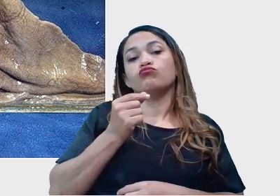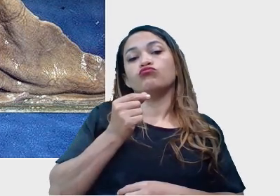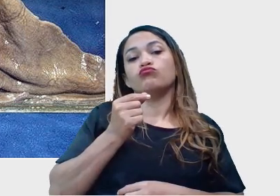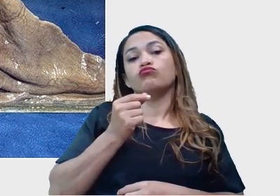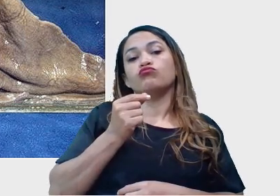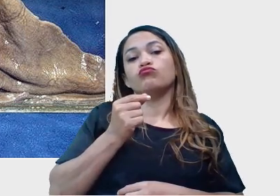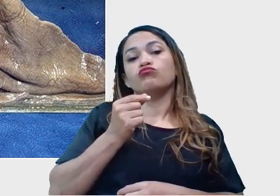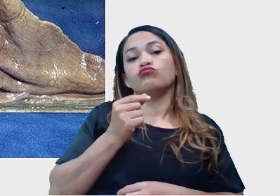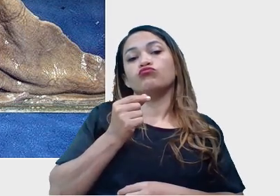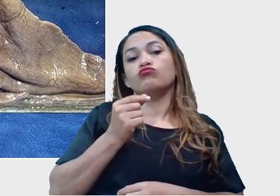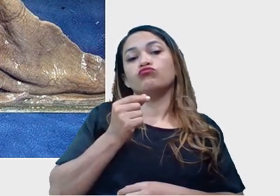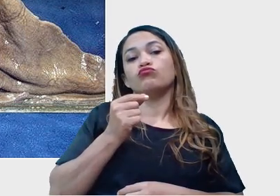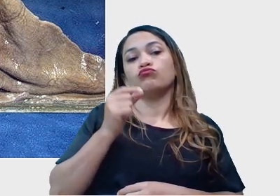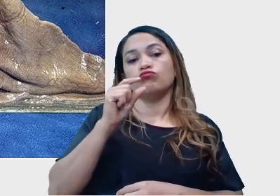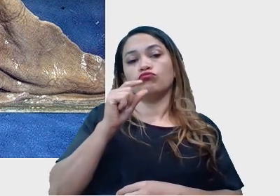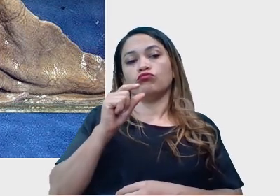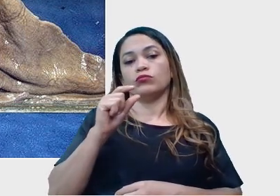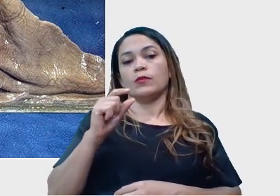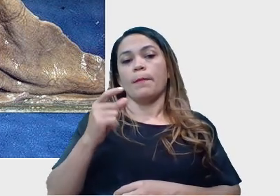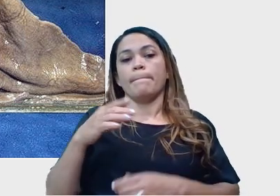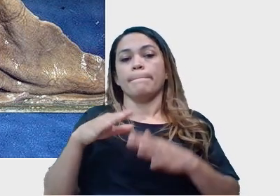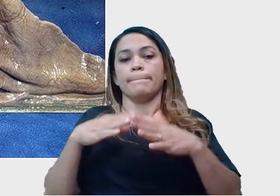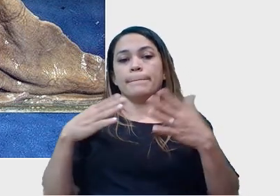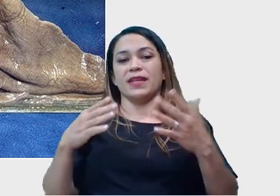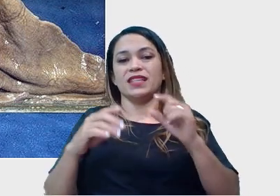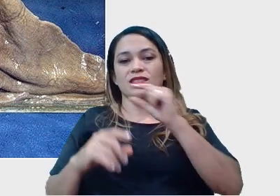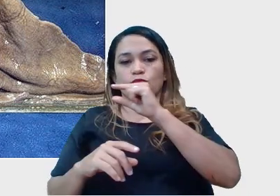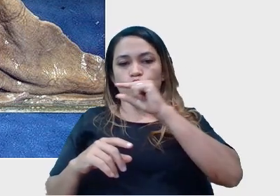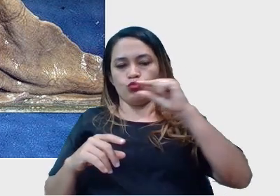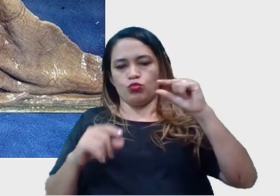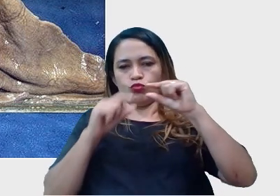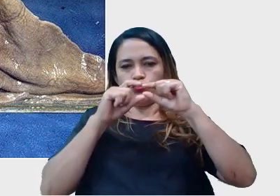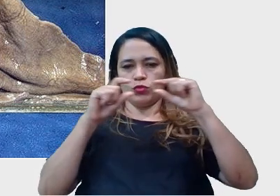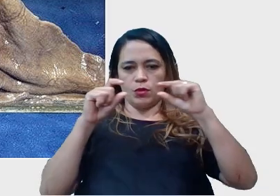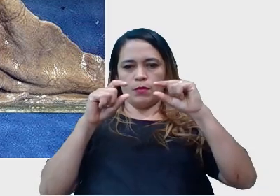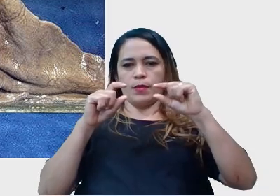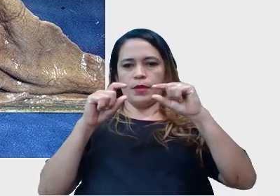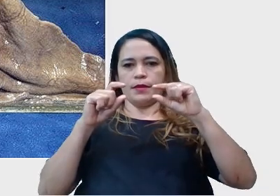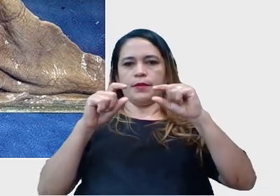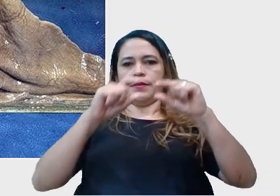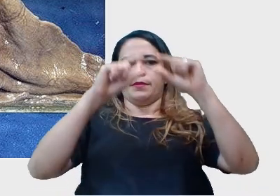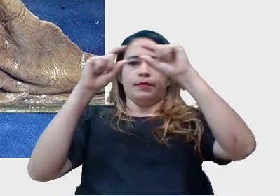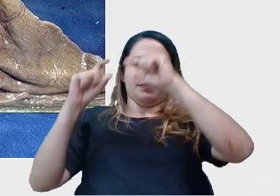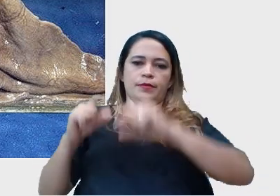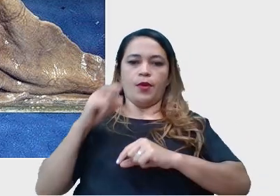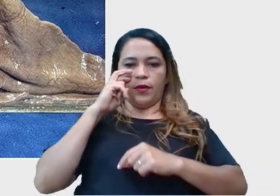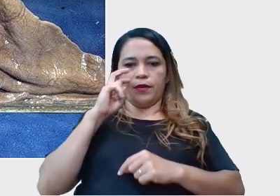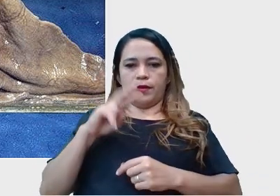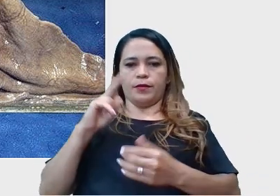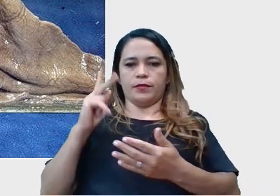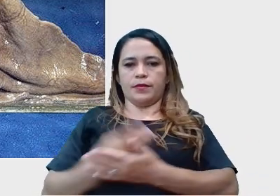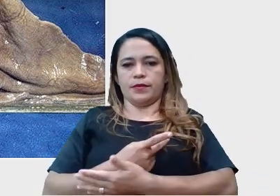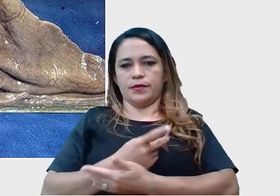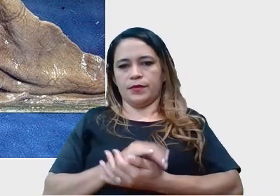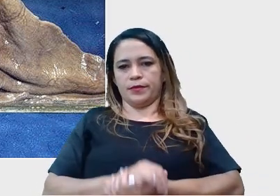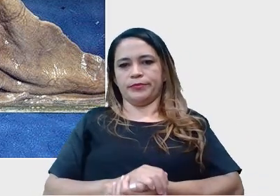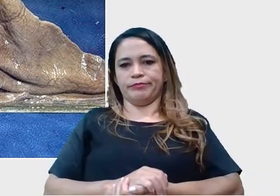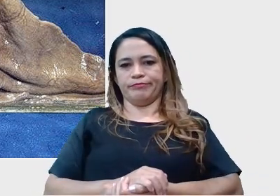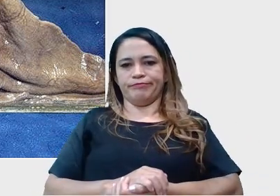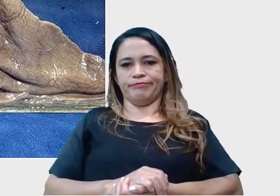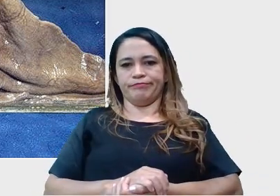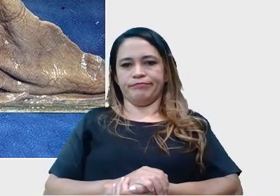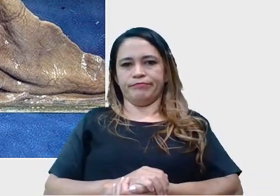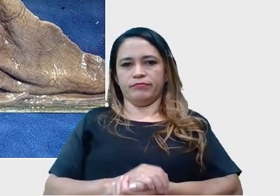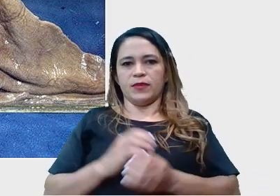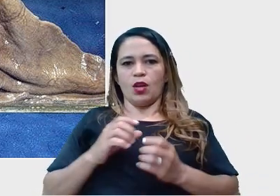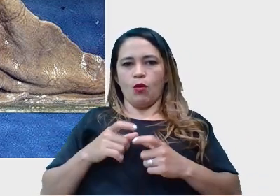já é o estômago, tá? Mas o esôfago tinha que ser um tubinho desse tamanhozinho aqui, ó. E de repente, olha o que aconteceu. O esôfago já tá o quê?